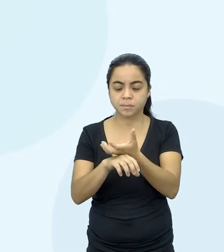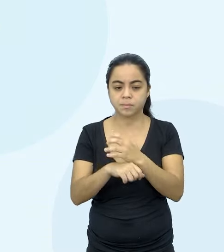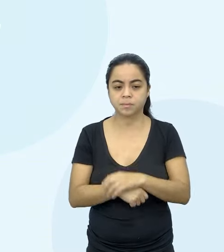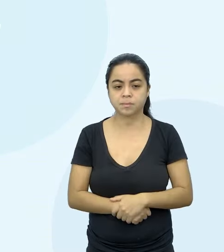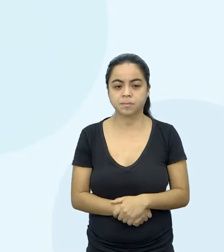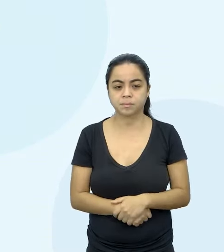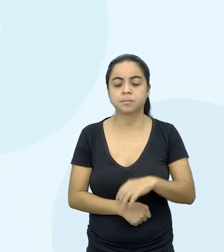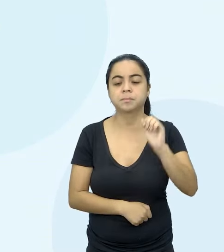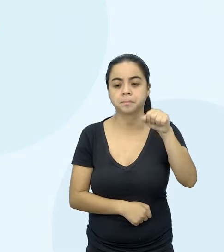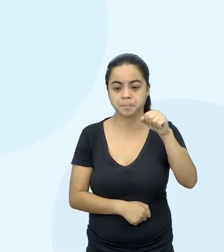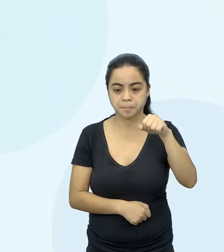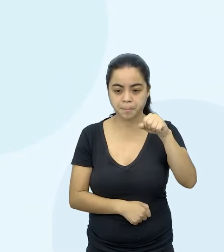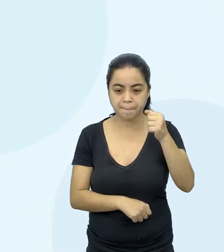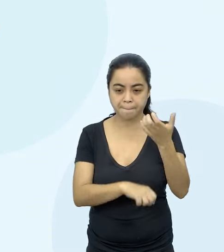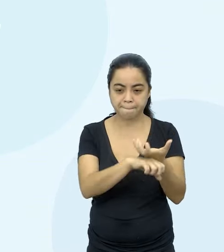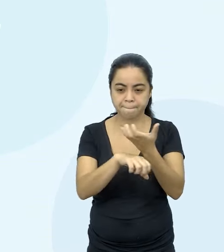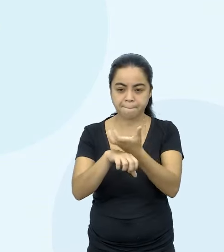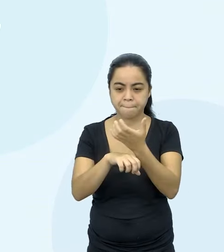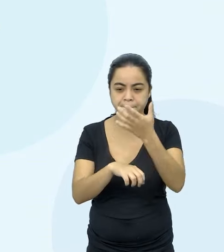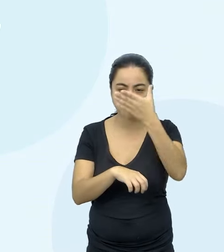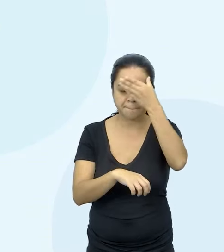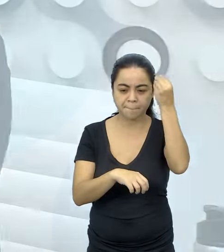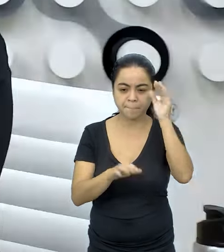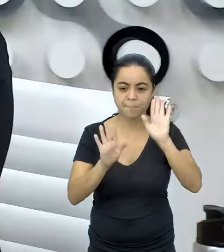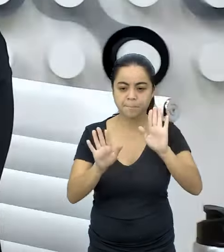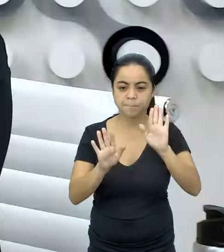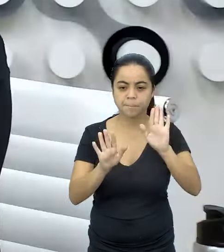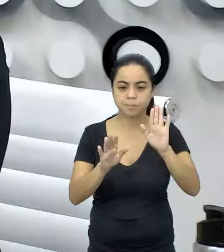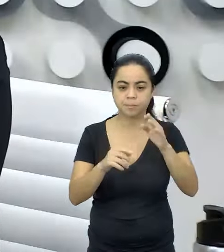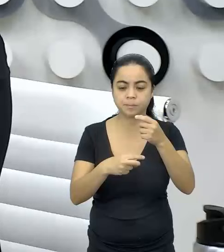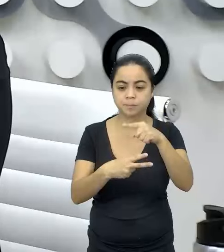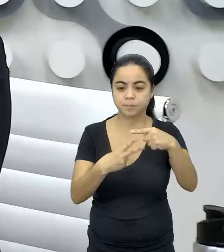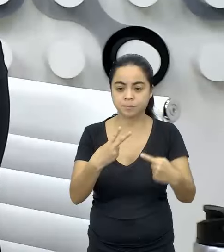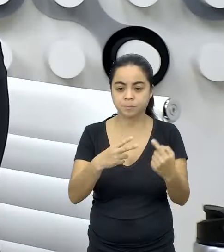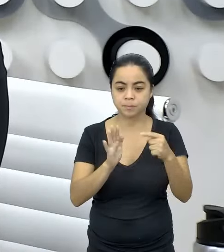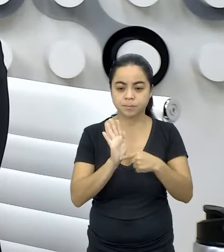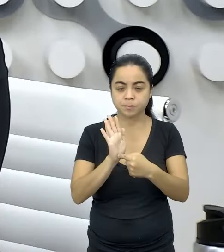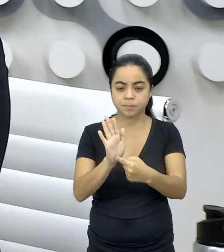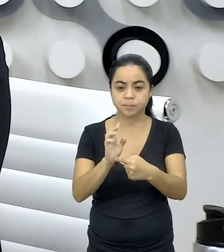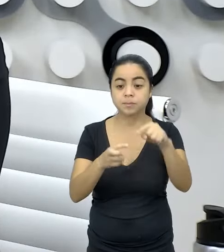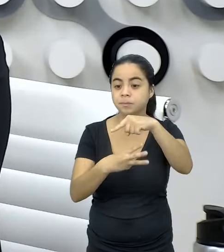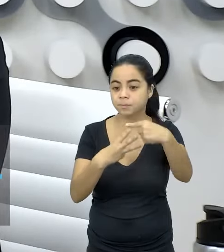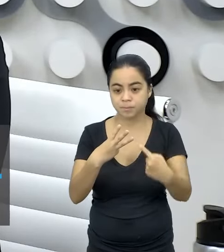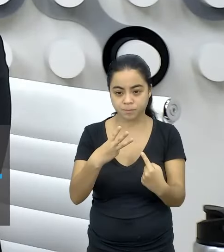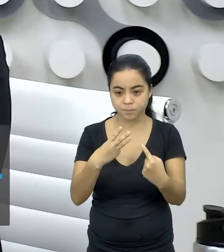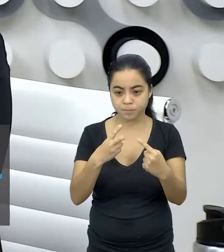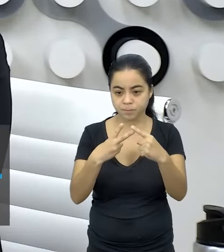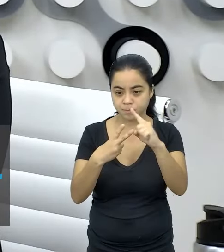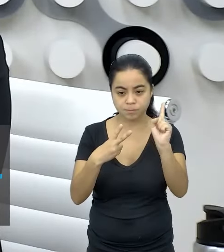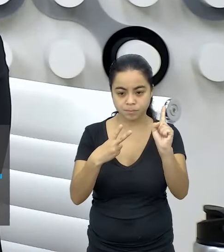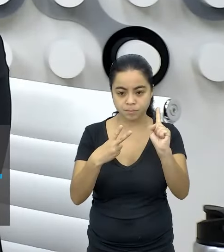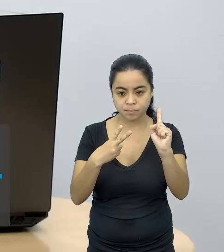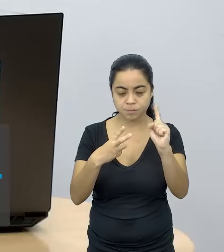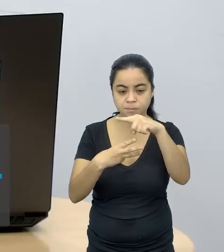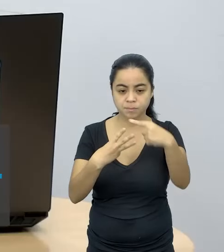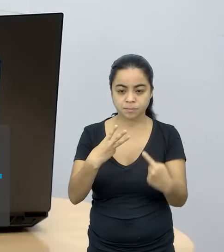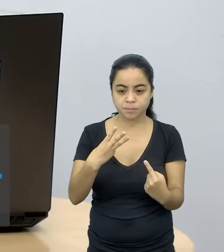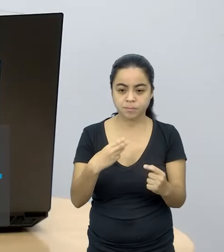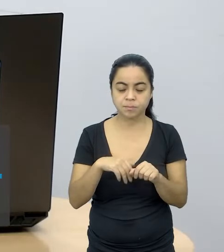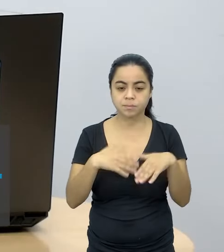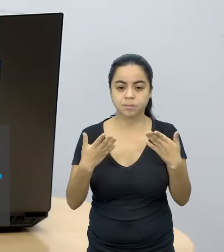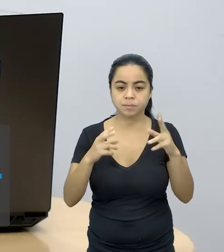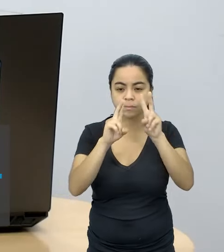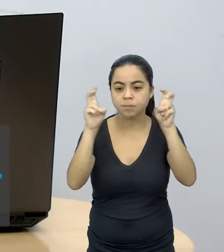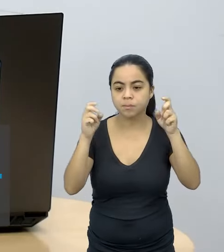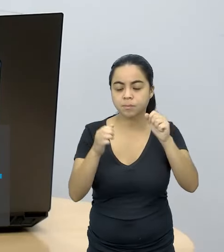dos outros dois componentes que eu esqueci qual que é, mas nós vamos falar dos outros dois que aparecem. São três, né? Três componentes. Então, nós vamos abordar a